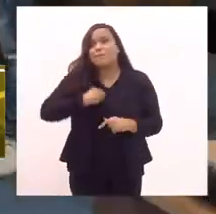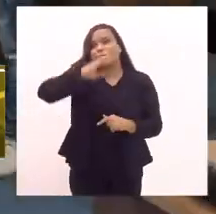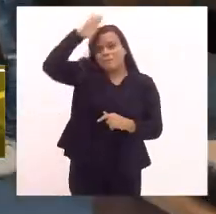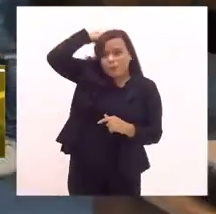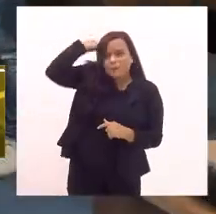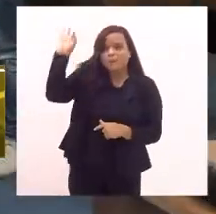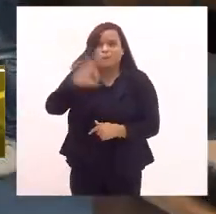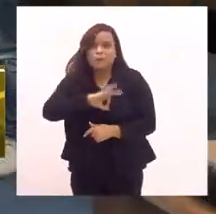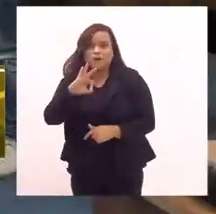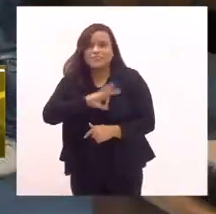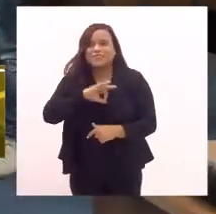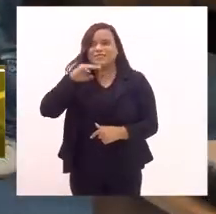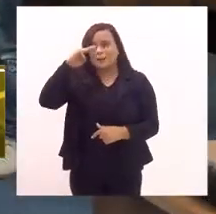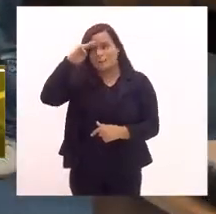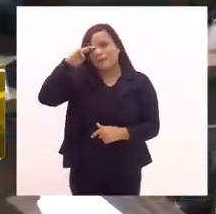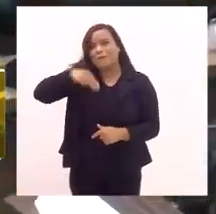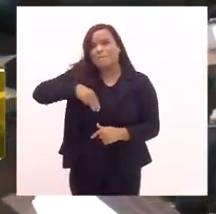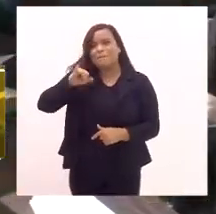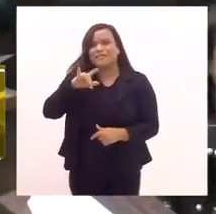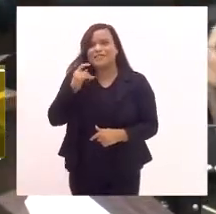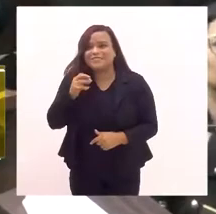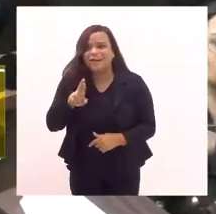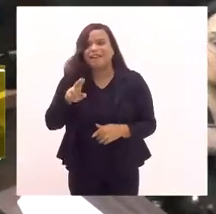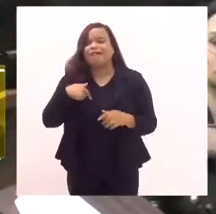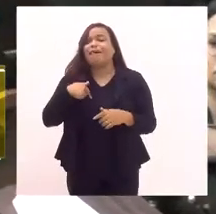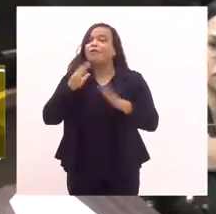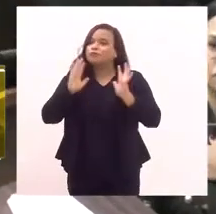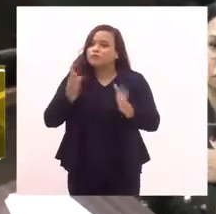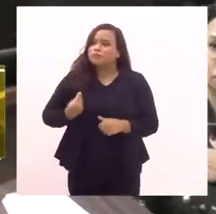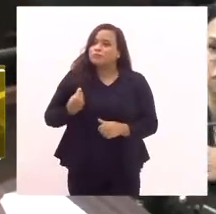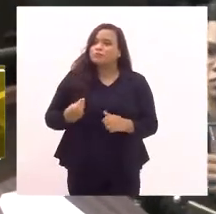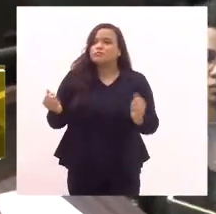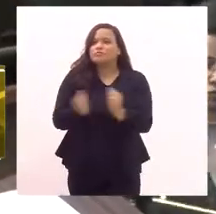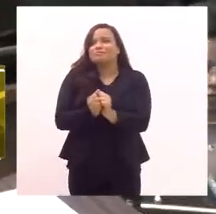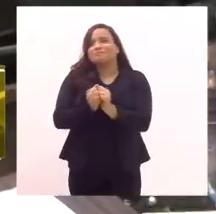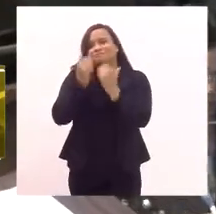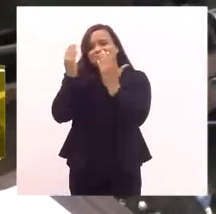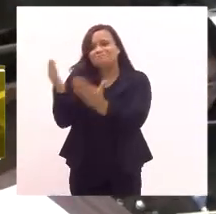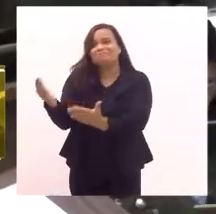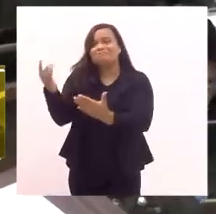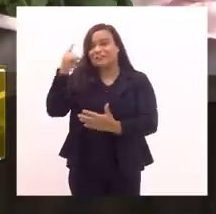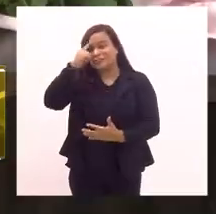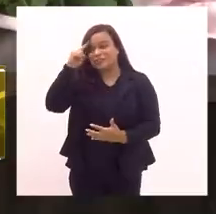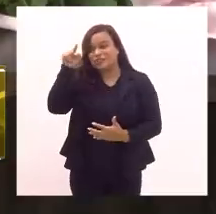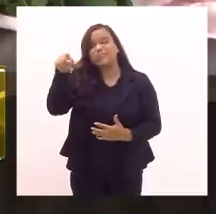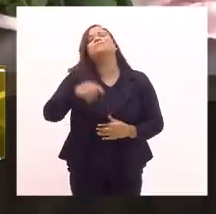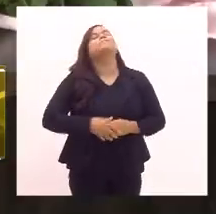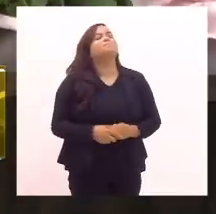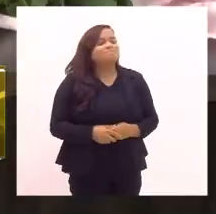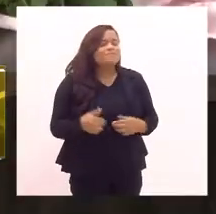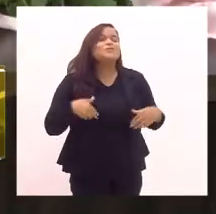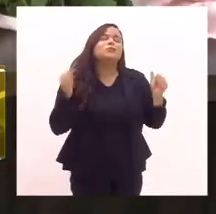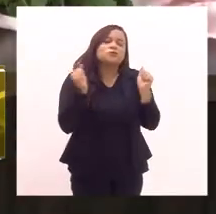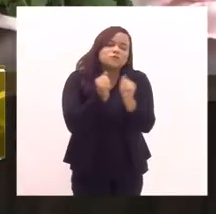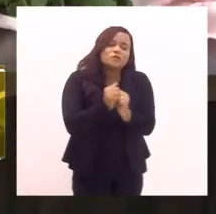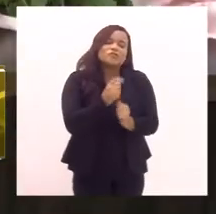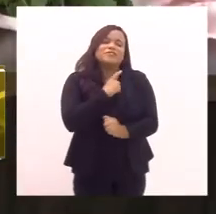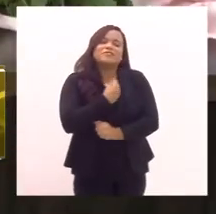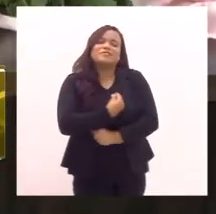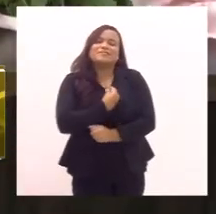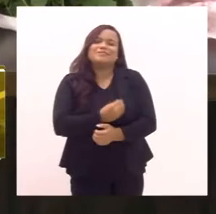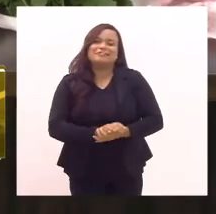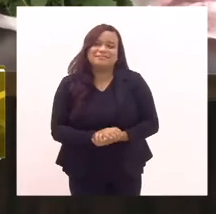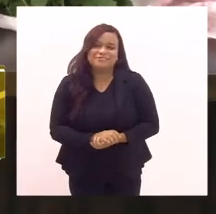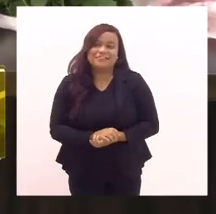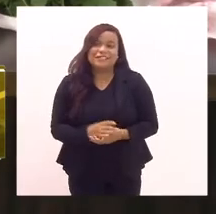policiais militares, porque eu estive ali aquele dia. Eu estive naquele dia e eu estava